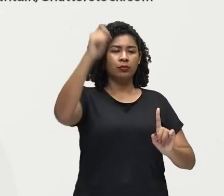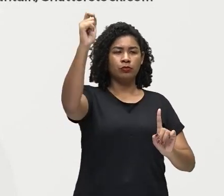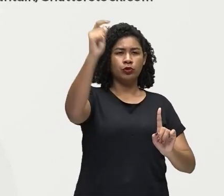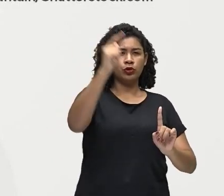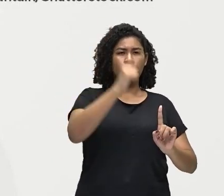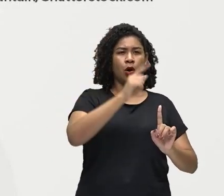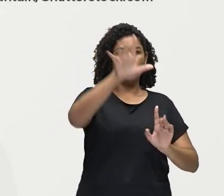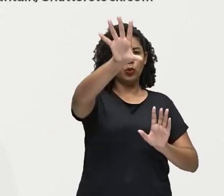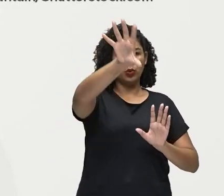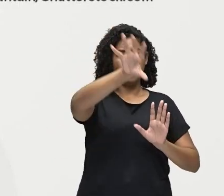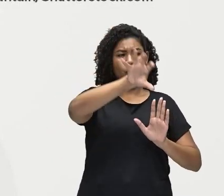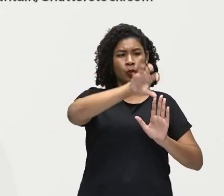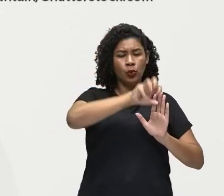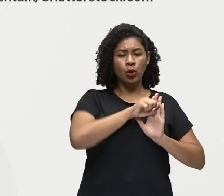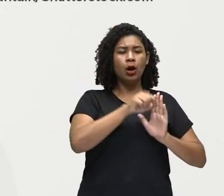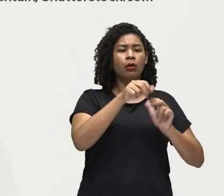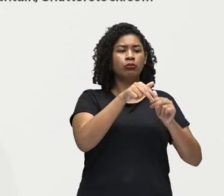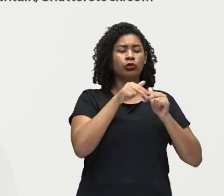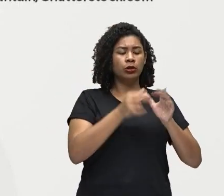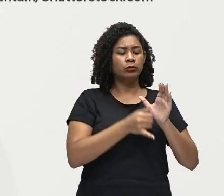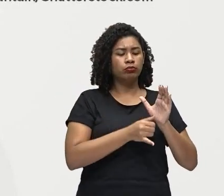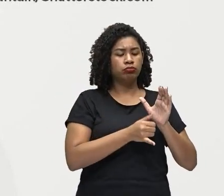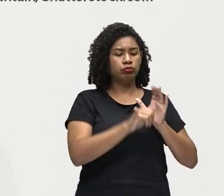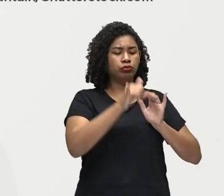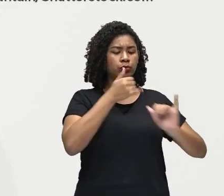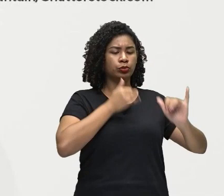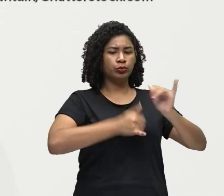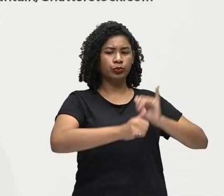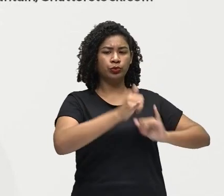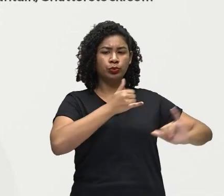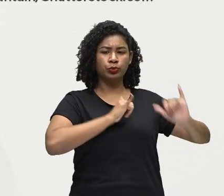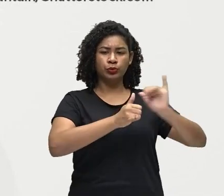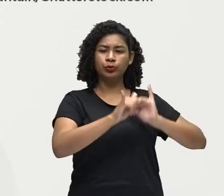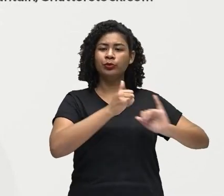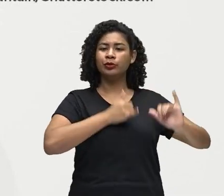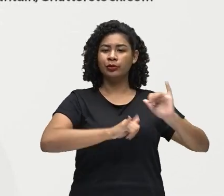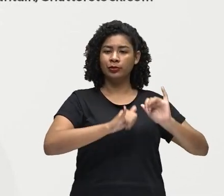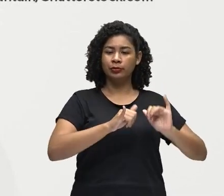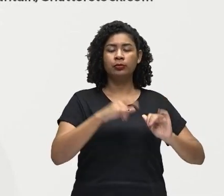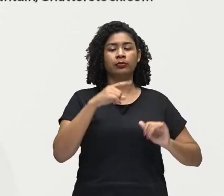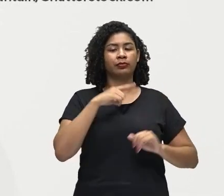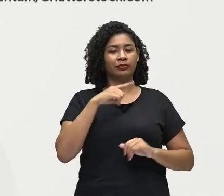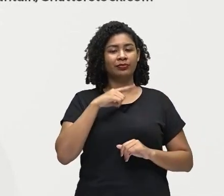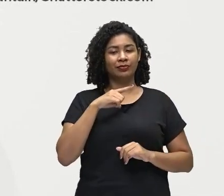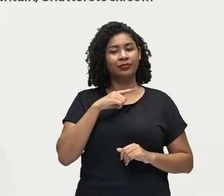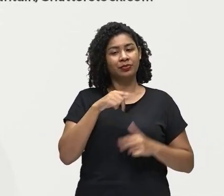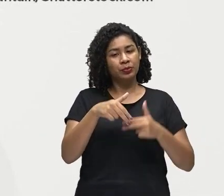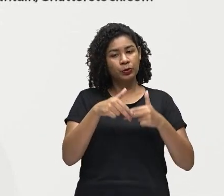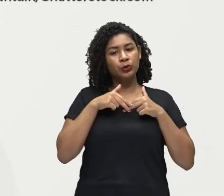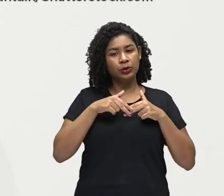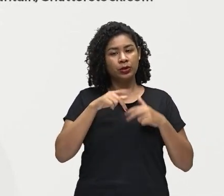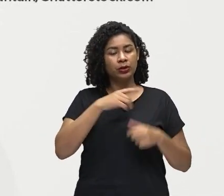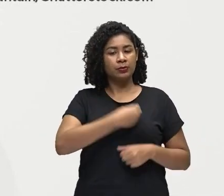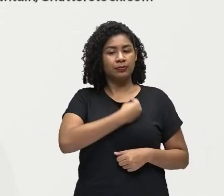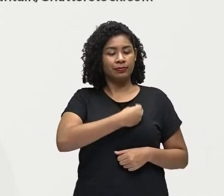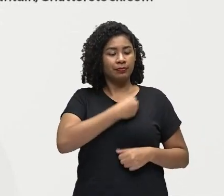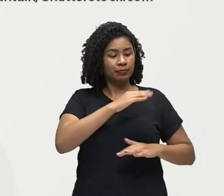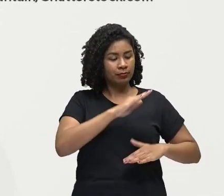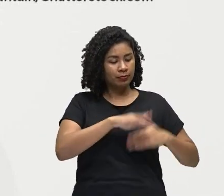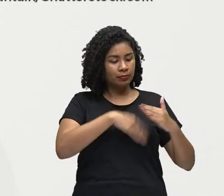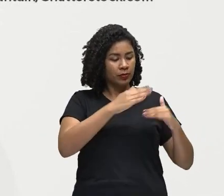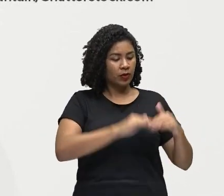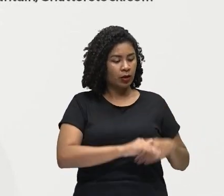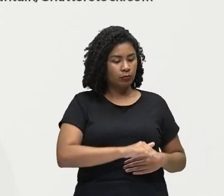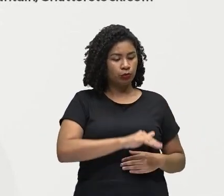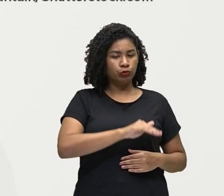Sol. O Sol fornece, então, energia para que esses seres, a partir do processo de fotossíntese, eles podem se desenvolver,